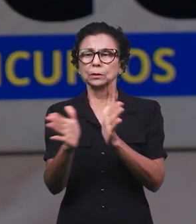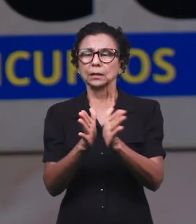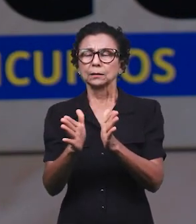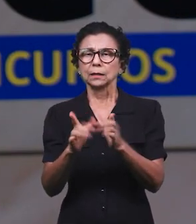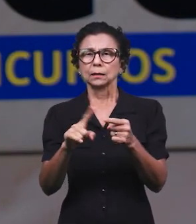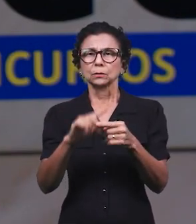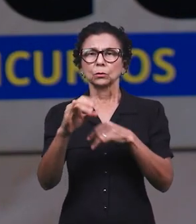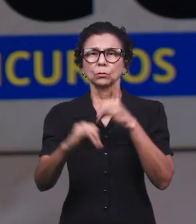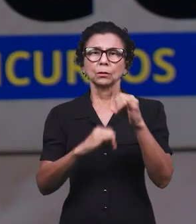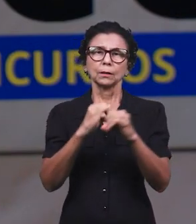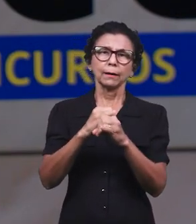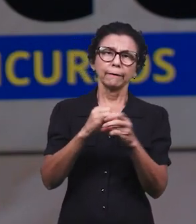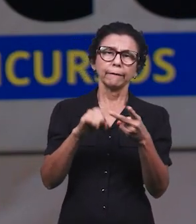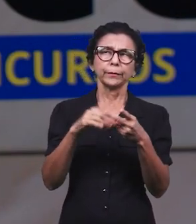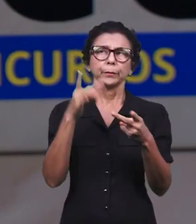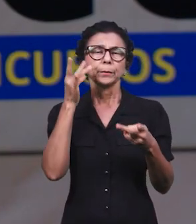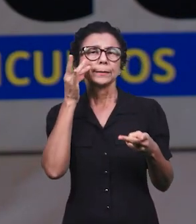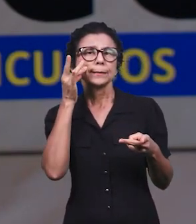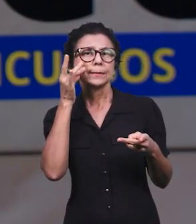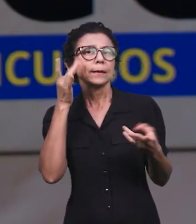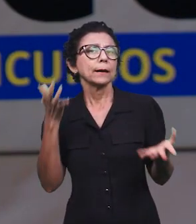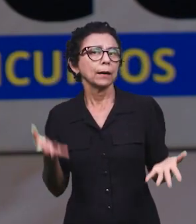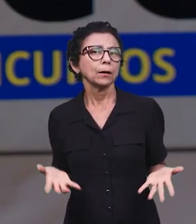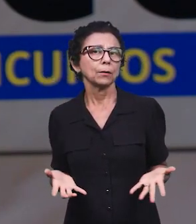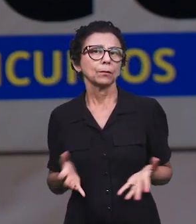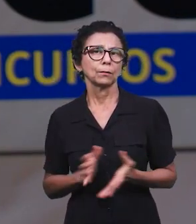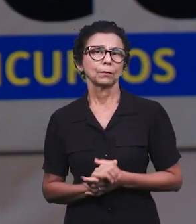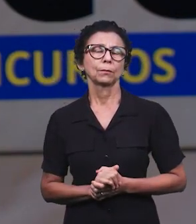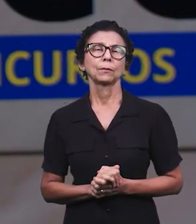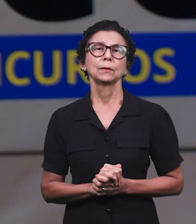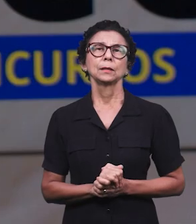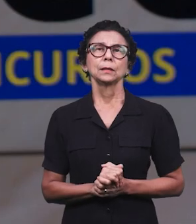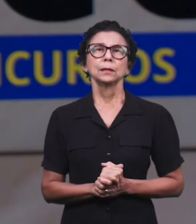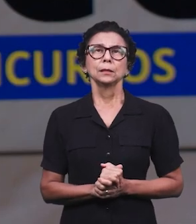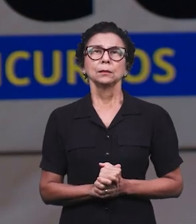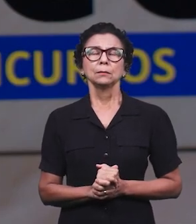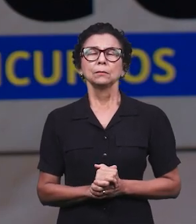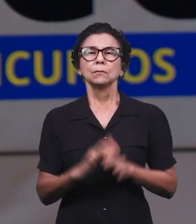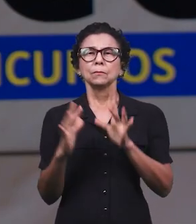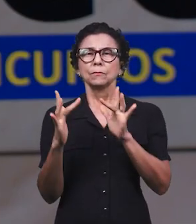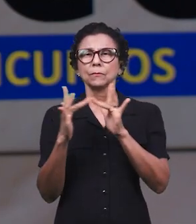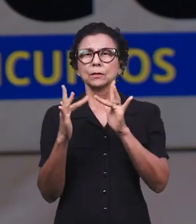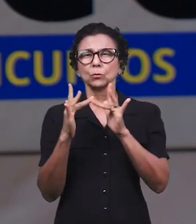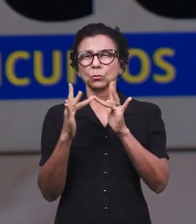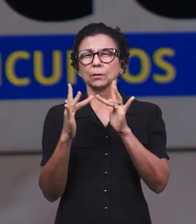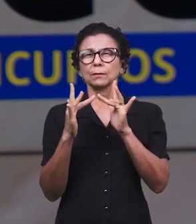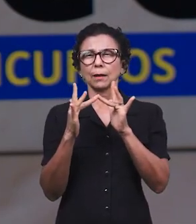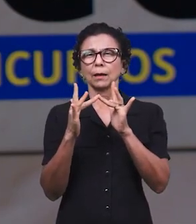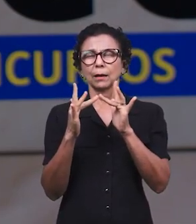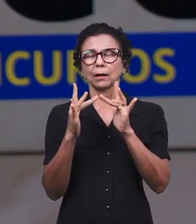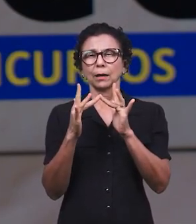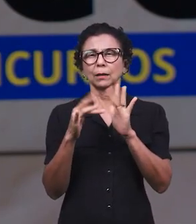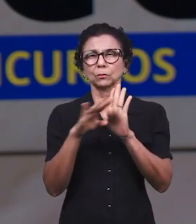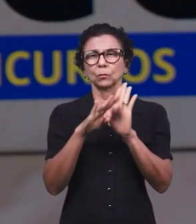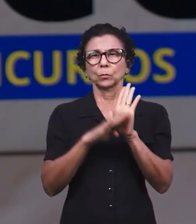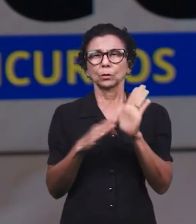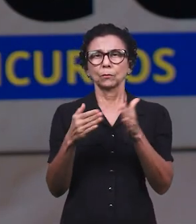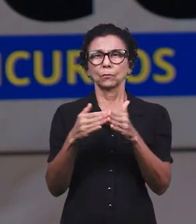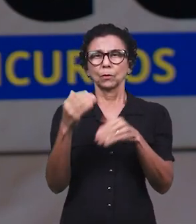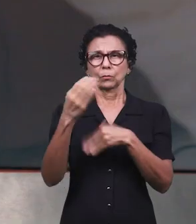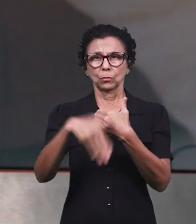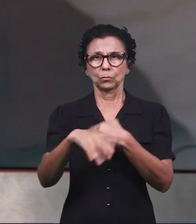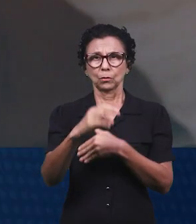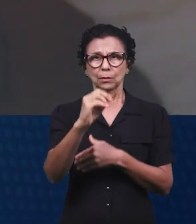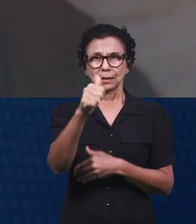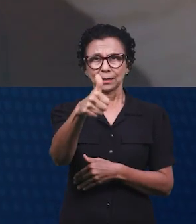Escreve para a gente, está aparecendo aqui ao longo do programa formas de você escrever para nós, fazer contato com o programa Foco nos Concursos, tudo